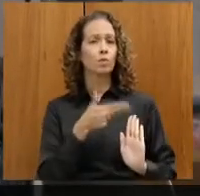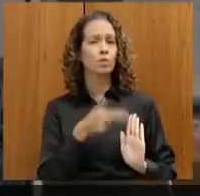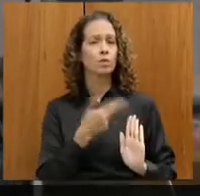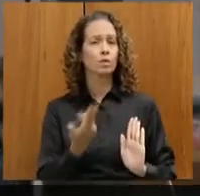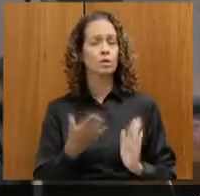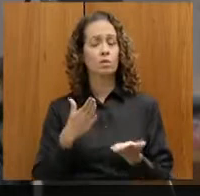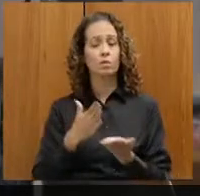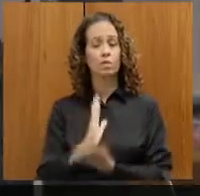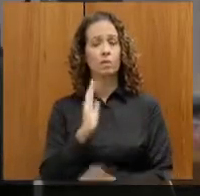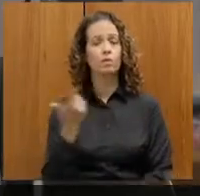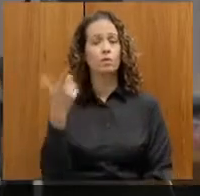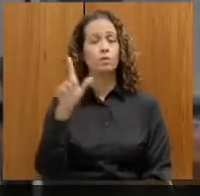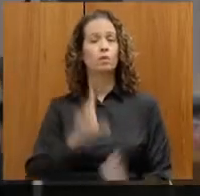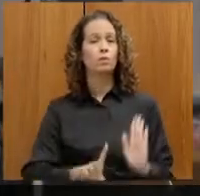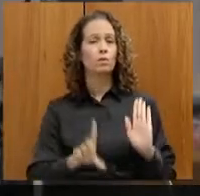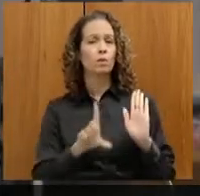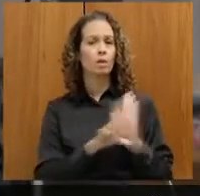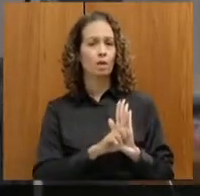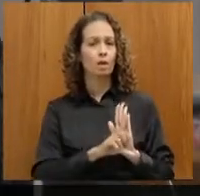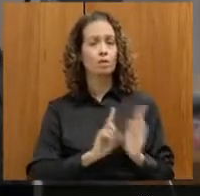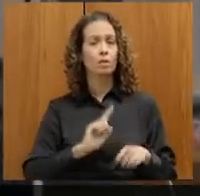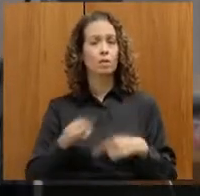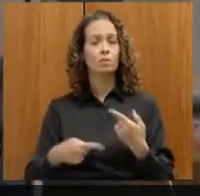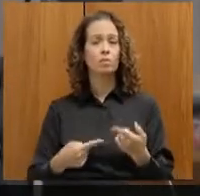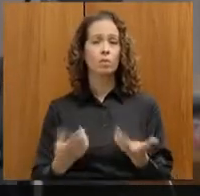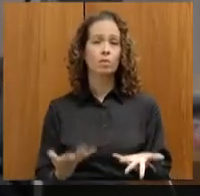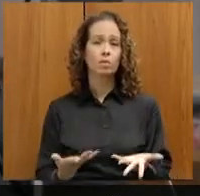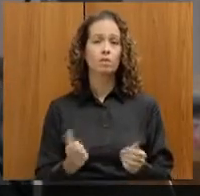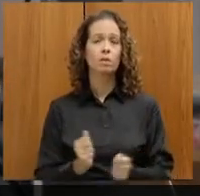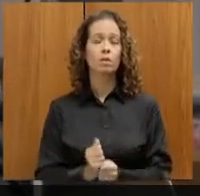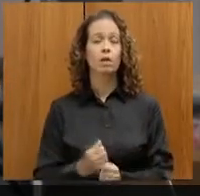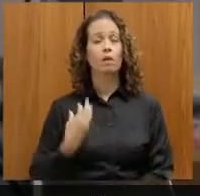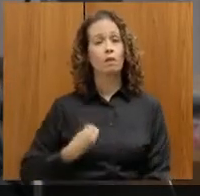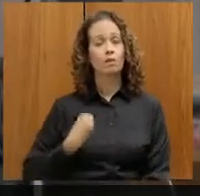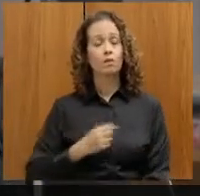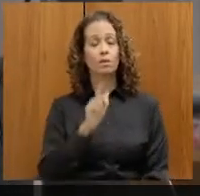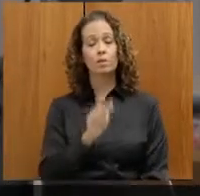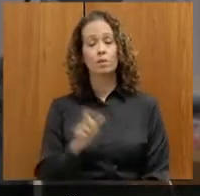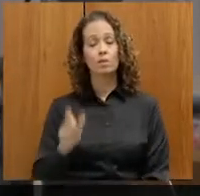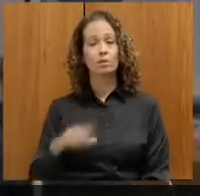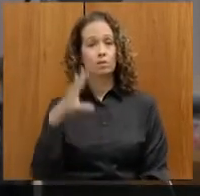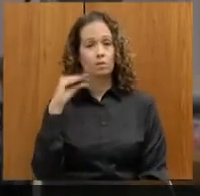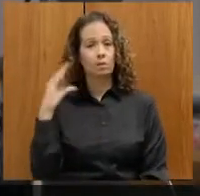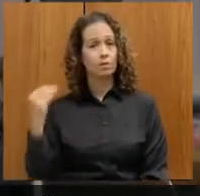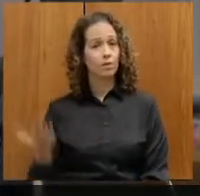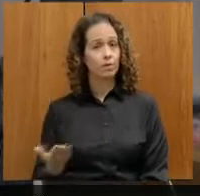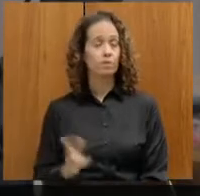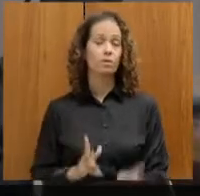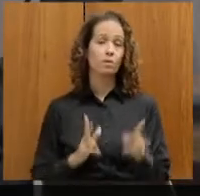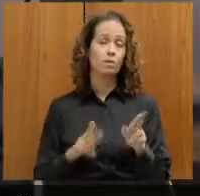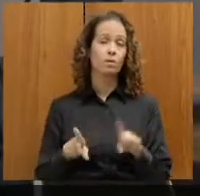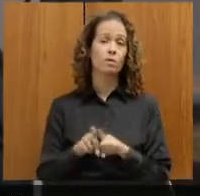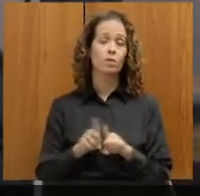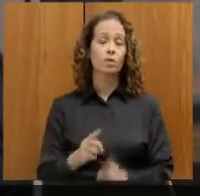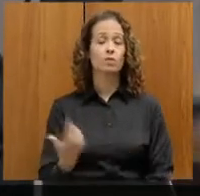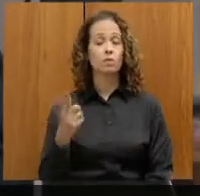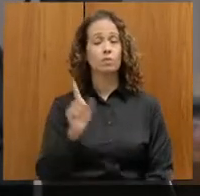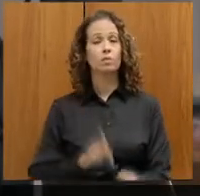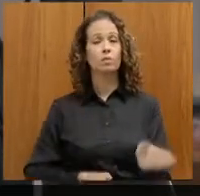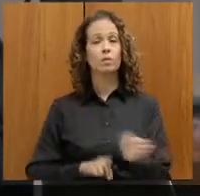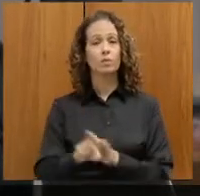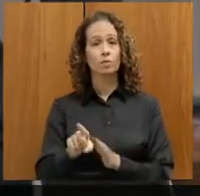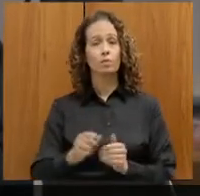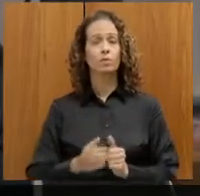aprovação de uma outra lei para entrar no cern na vida do Servidor da mesma forma uma outra pergunta